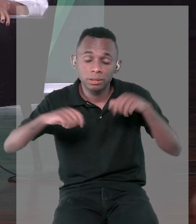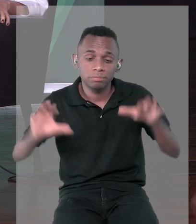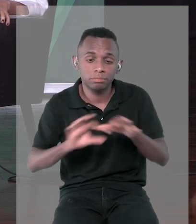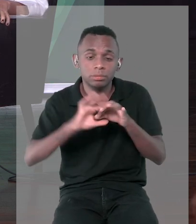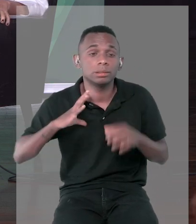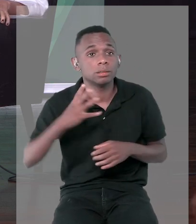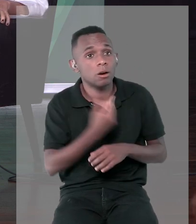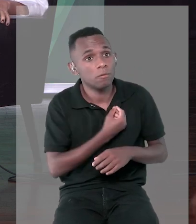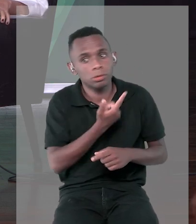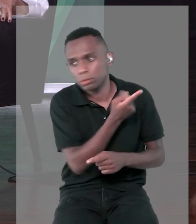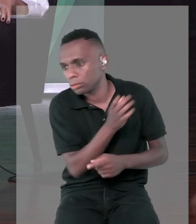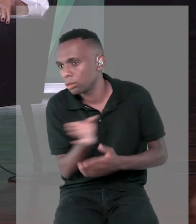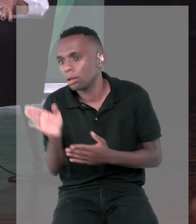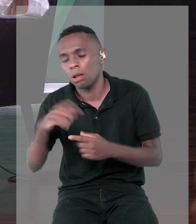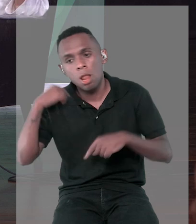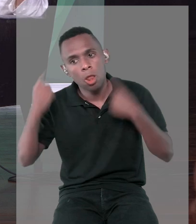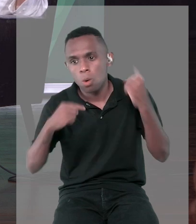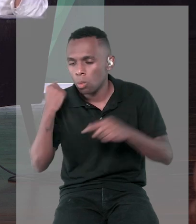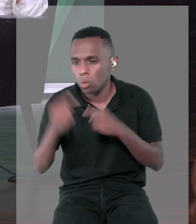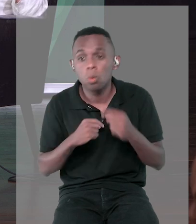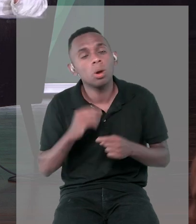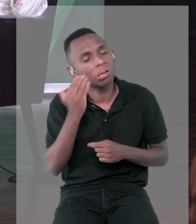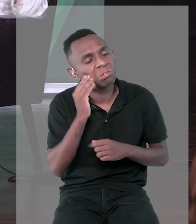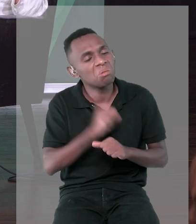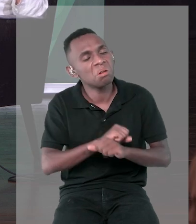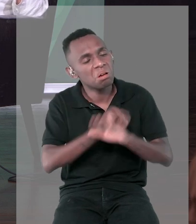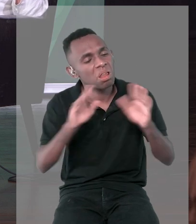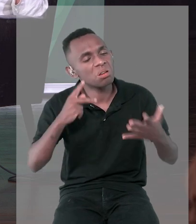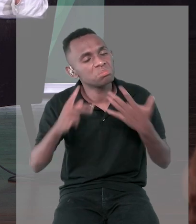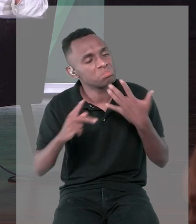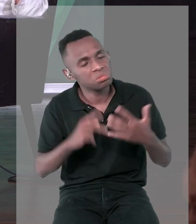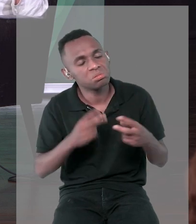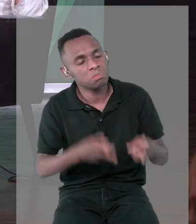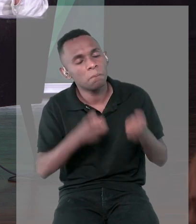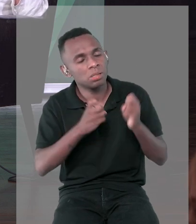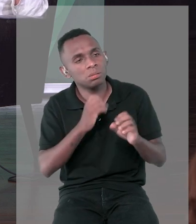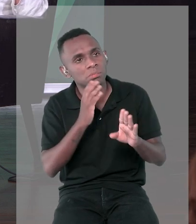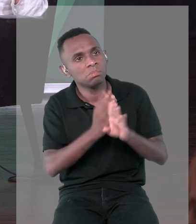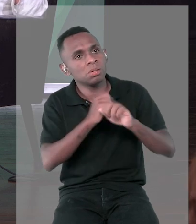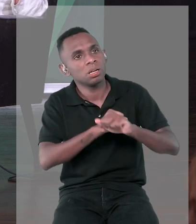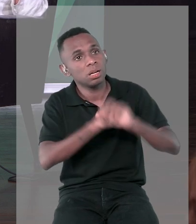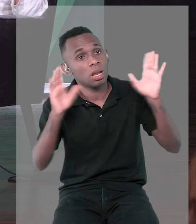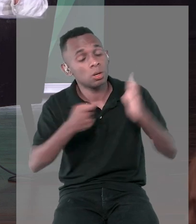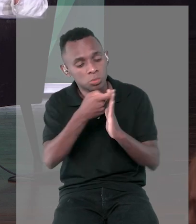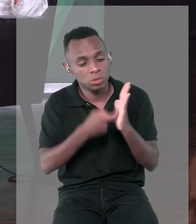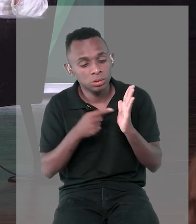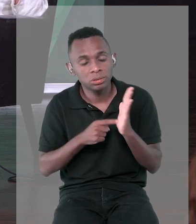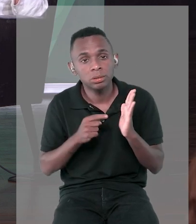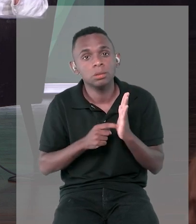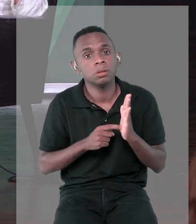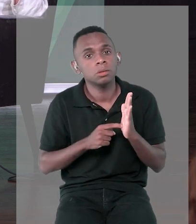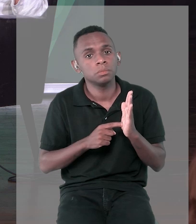ela ia recair na loucura. Eu acho que ele entendeu perfeitamente, né, quem era a Clarice. Então, o texto